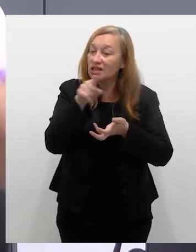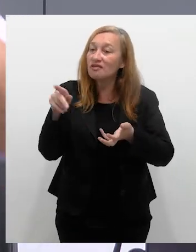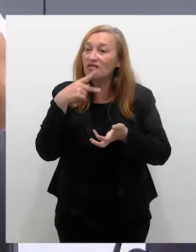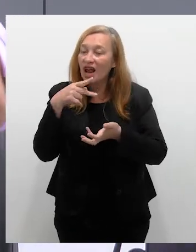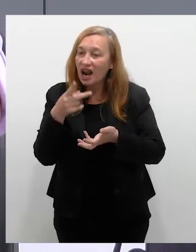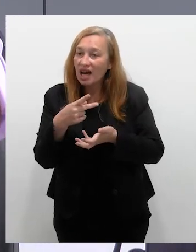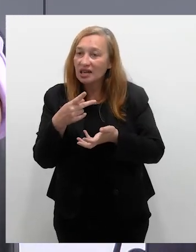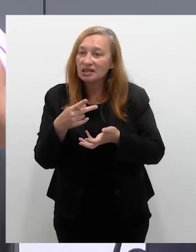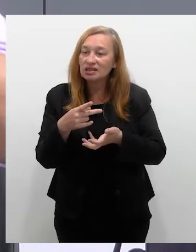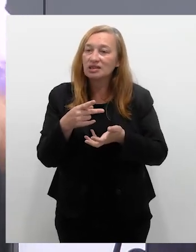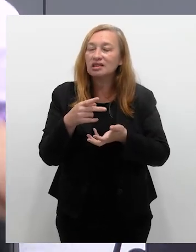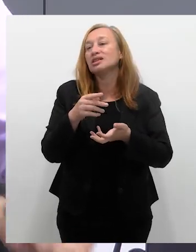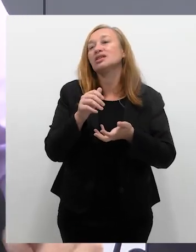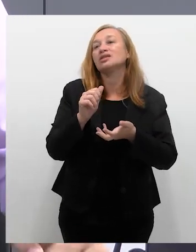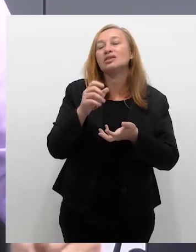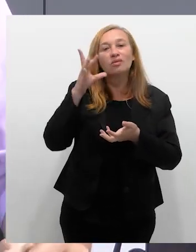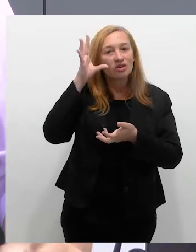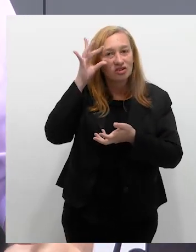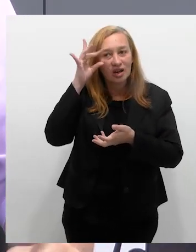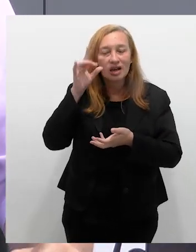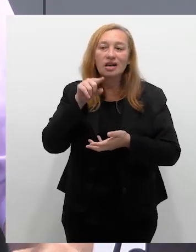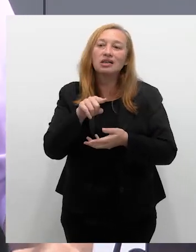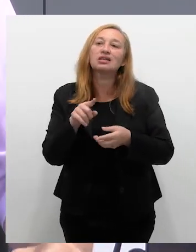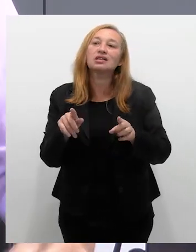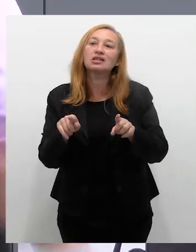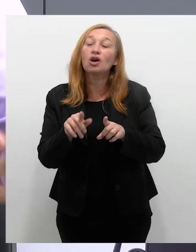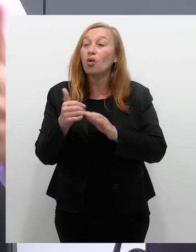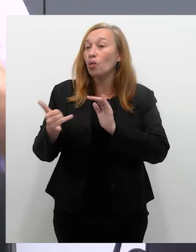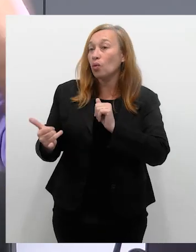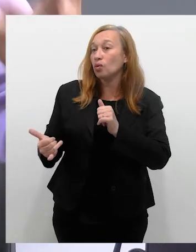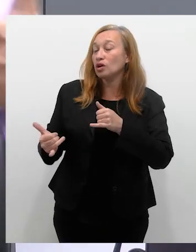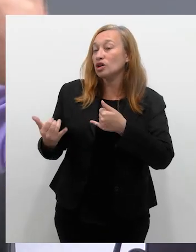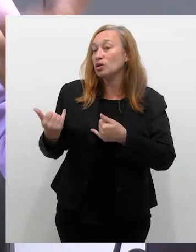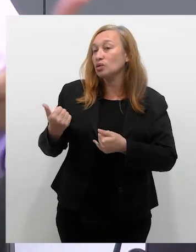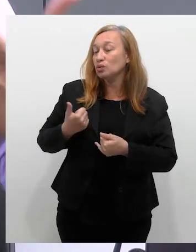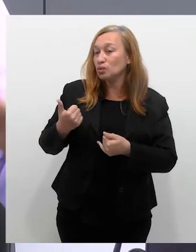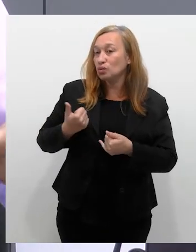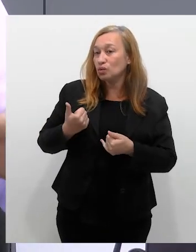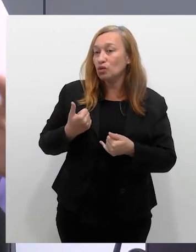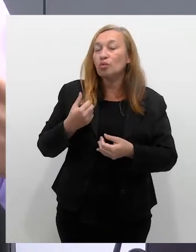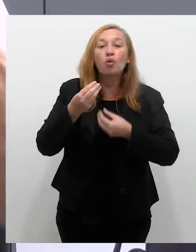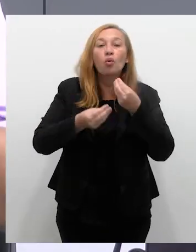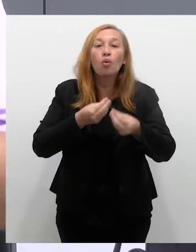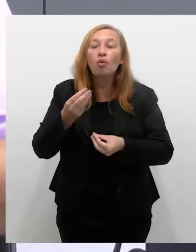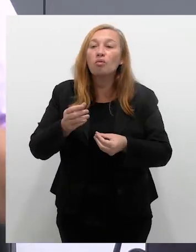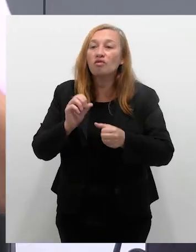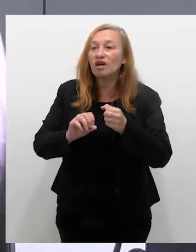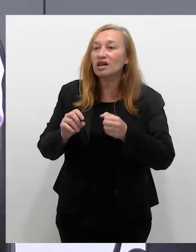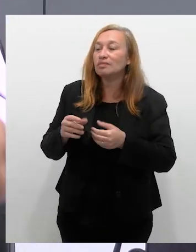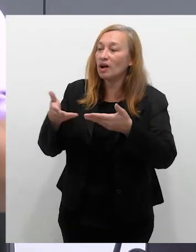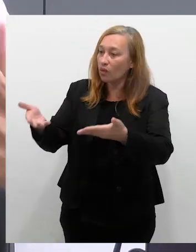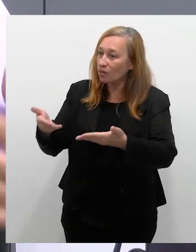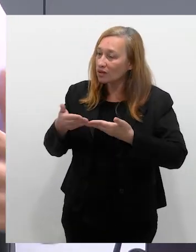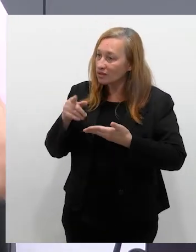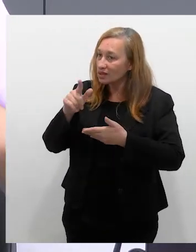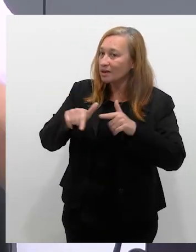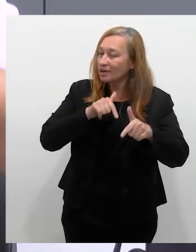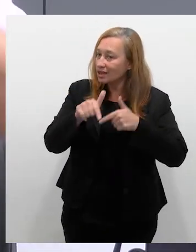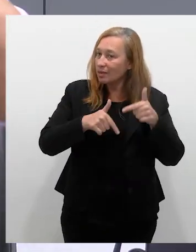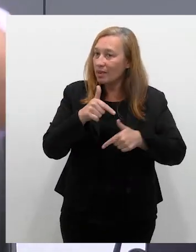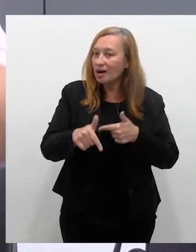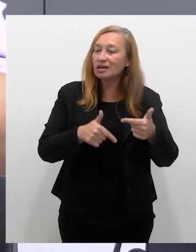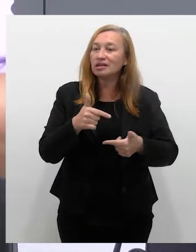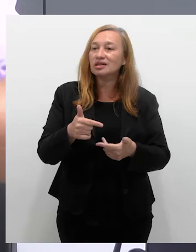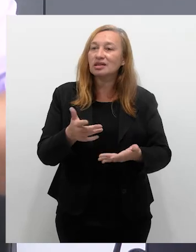você falasse o seu @ do Instagram e o contato da agência, né? Como é que faz para trabalhar com você, para ter